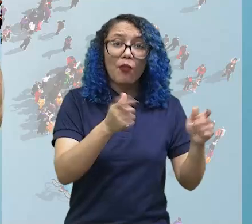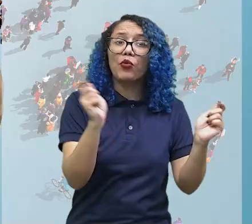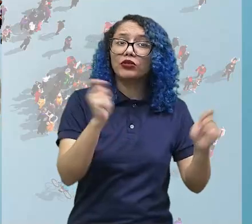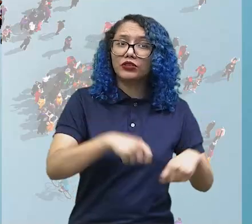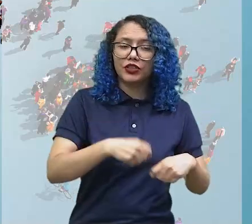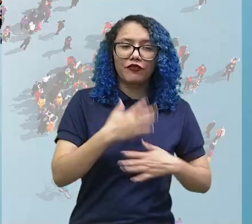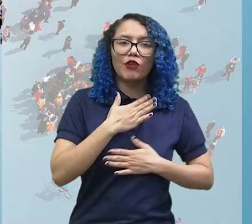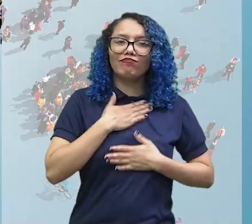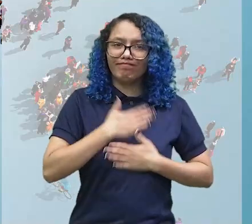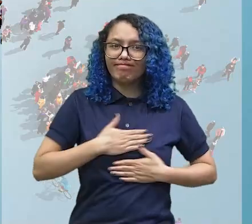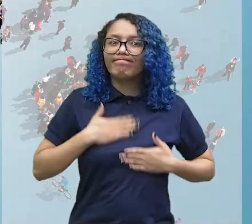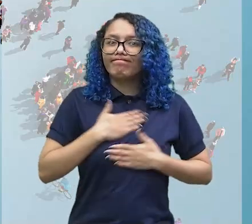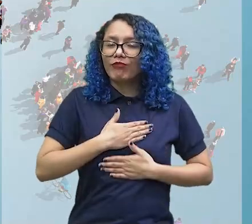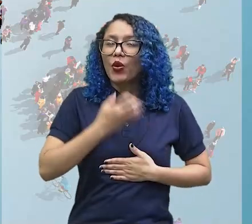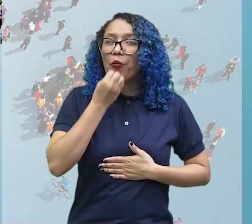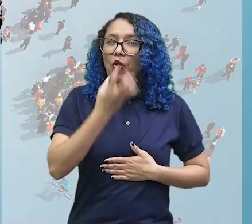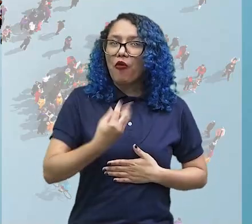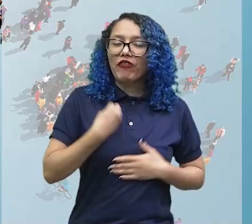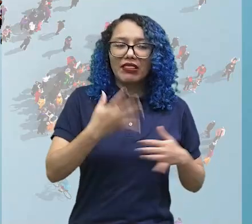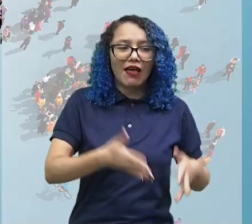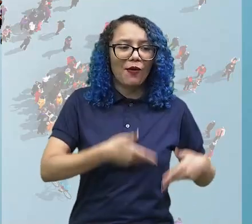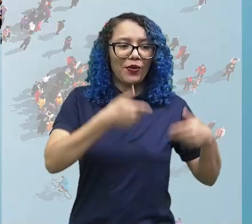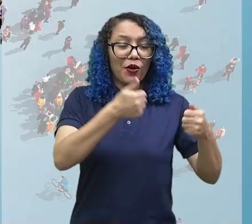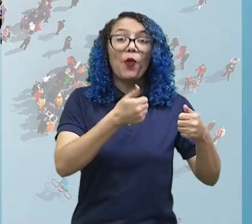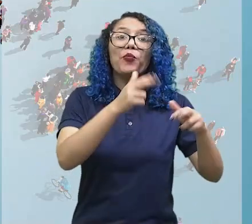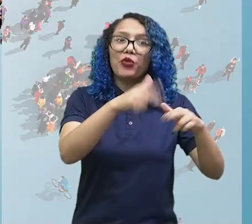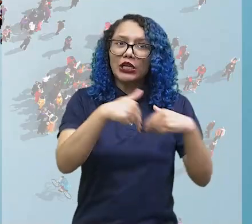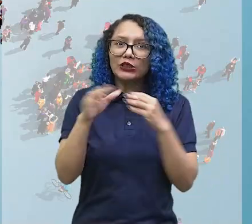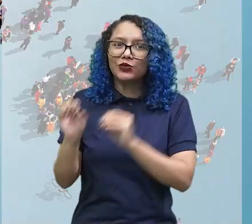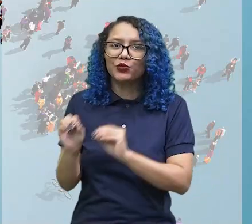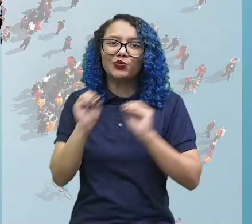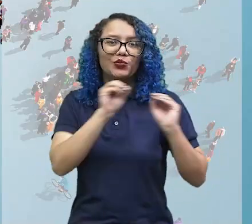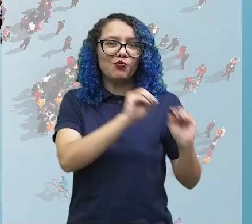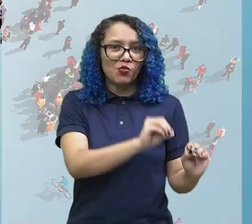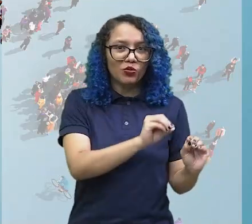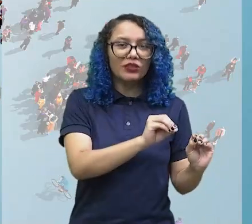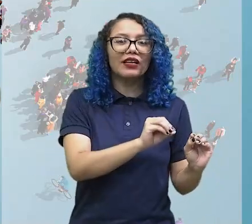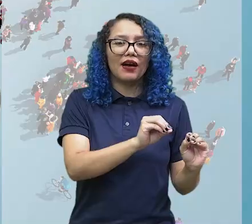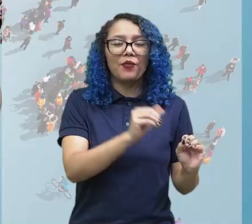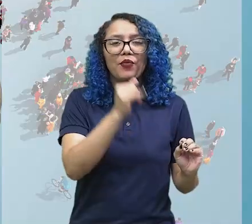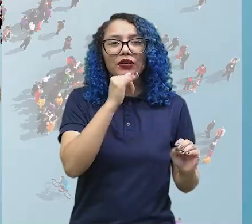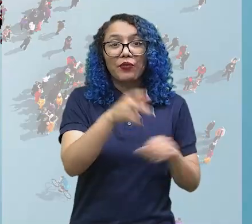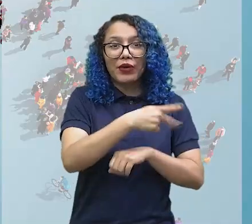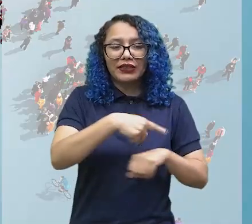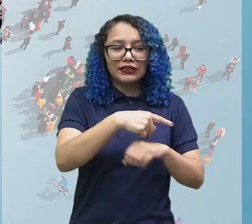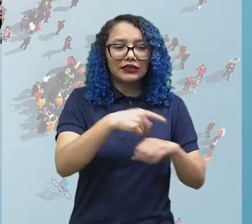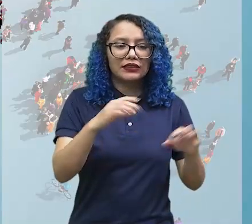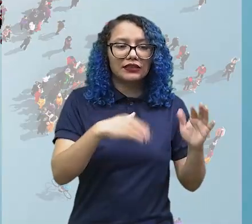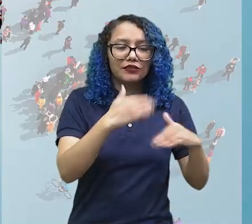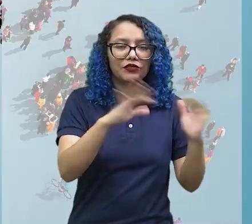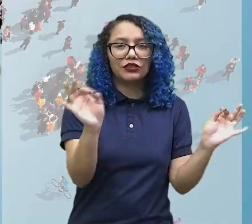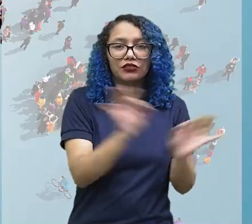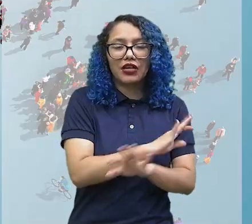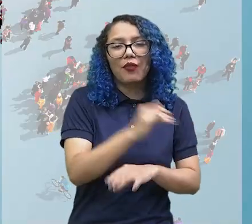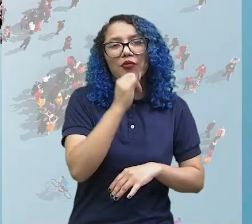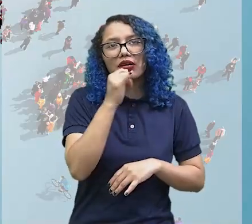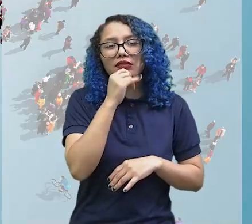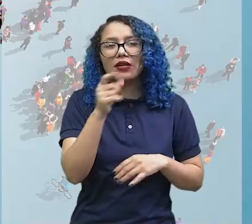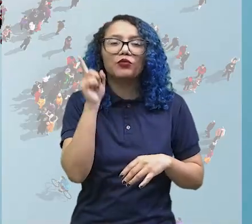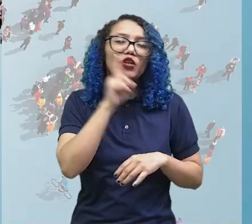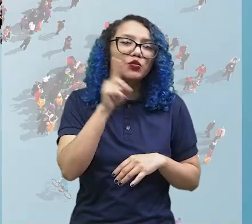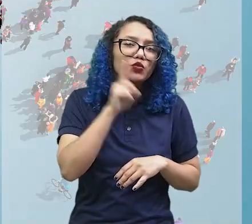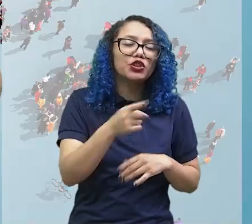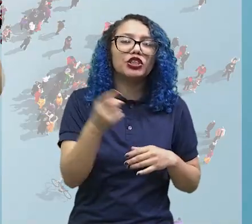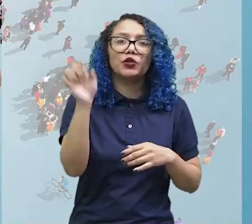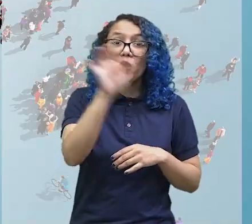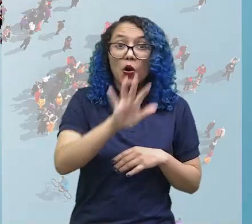proporcionar isso para mim. Então muita gente acaba indo para países bem desenvolvidos, como a maioria dos países europeus, como os Estados